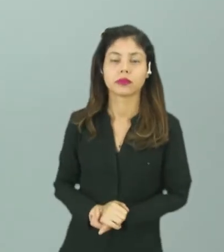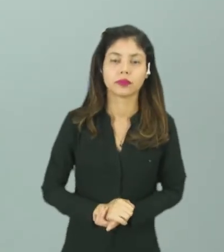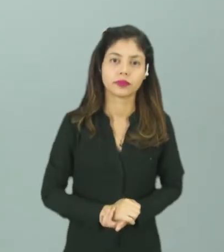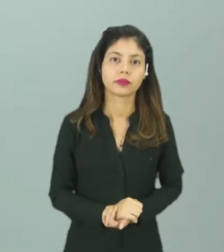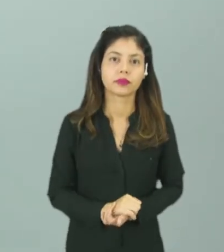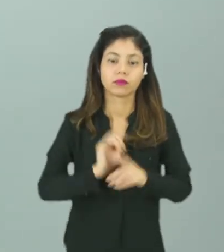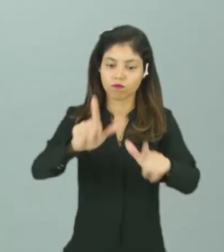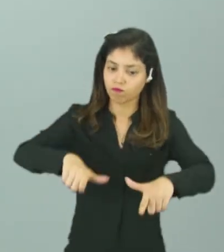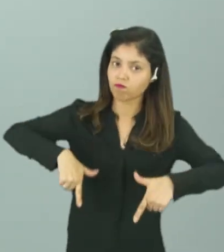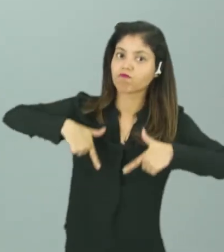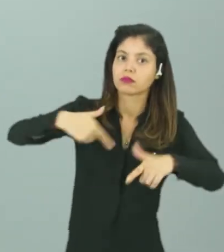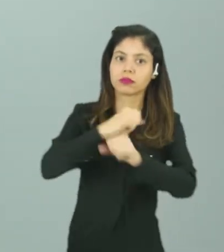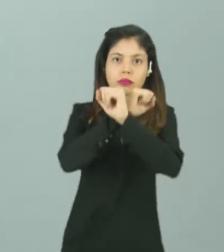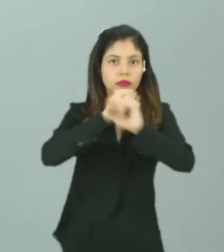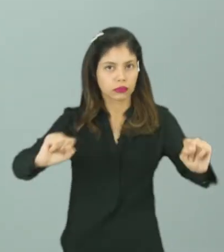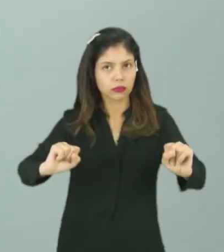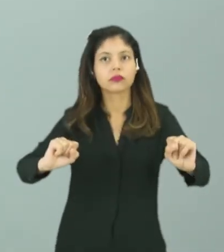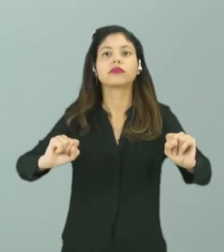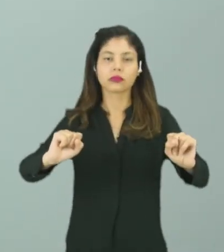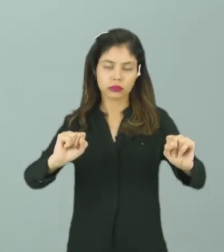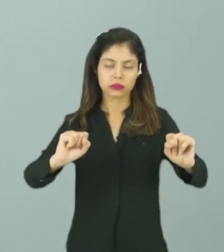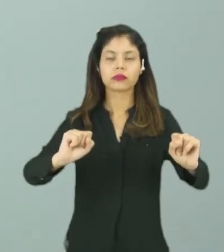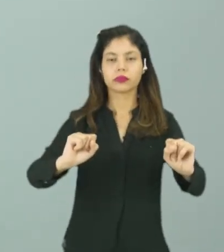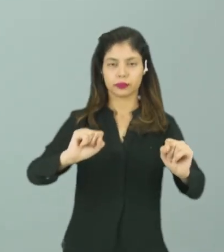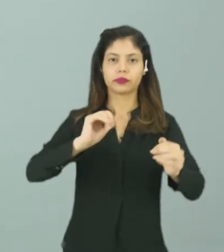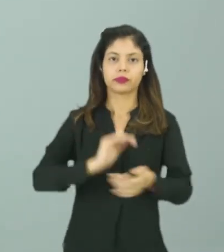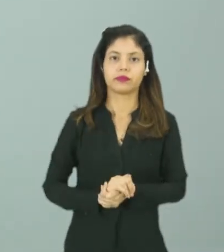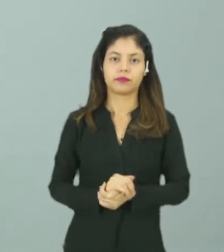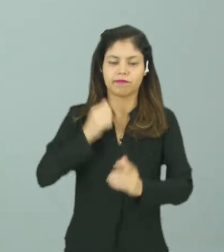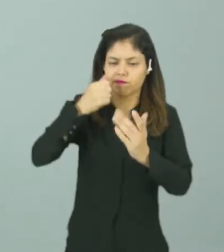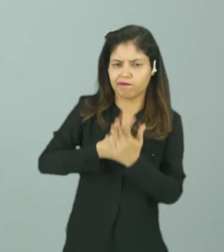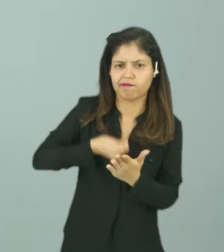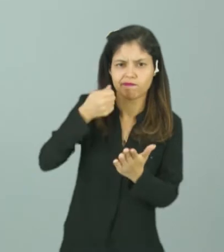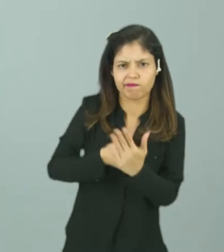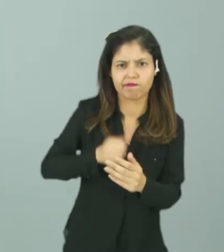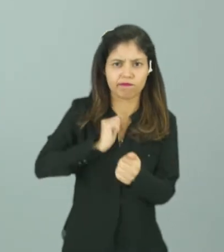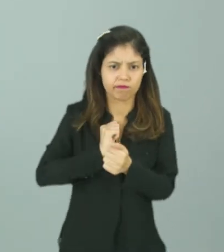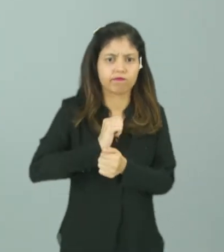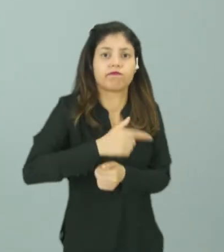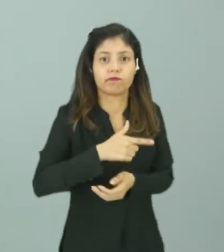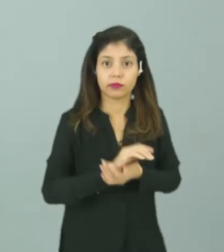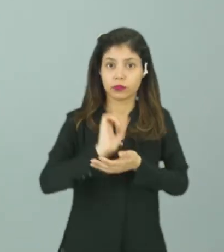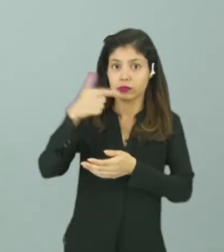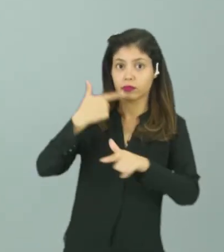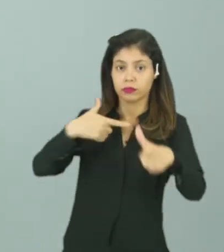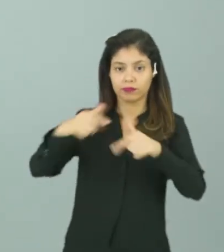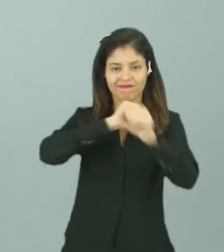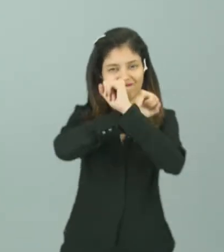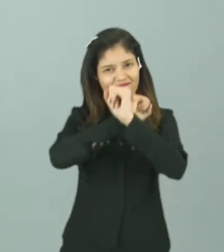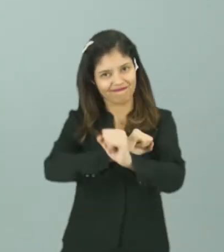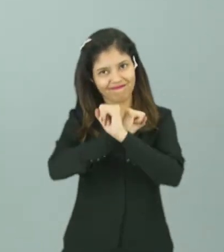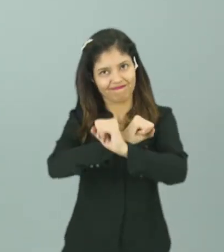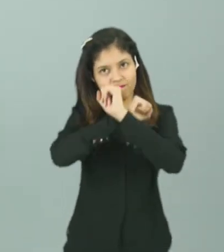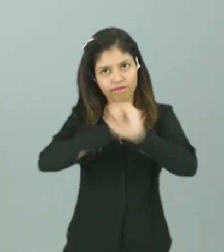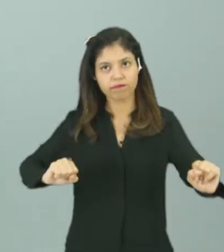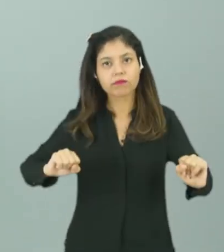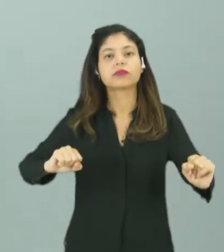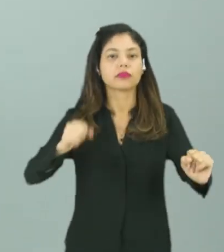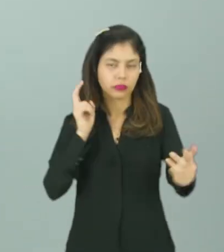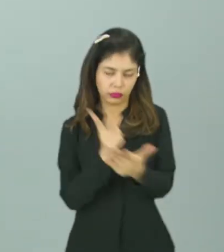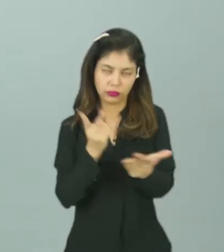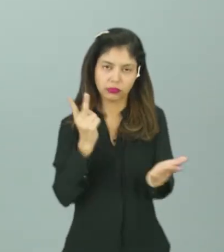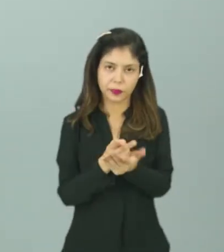Palmares, lutou pela liberdade dos negros, resistia contra aí, o trabalho escravo. Então